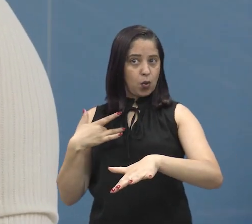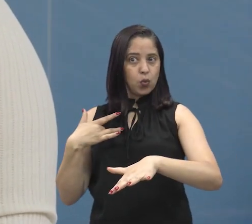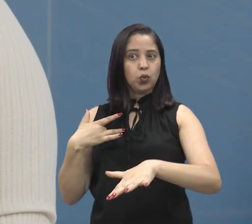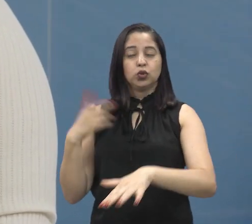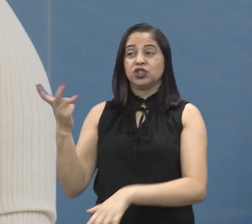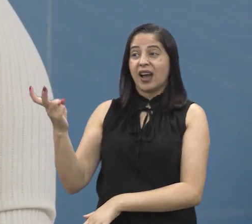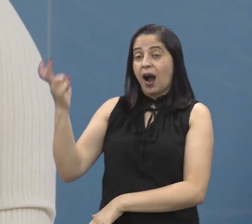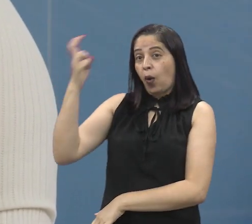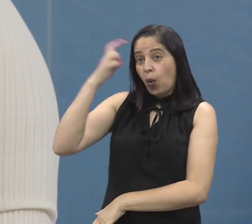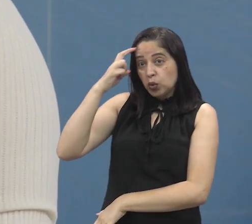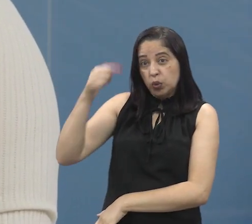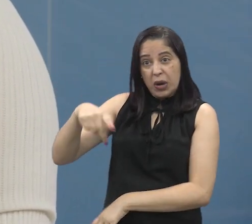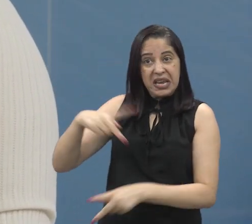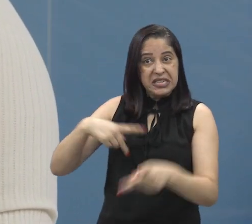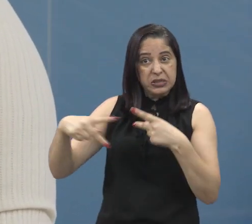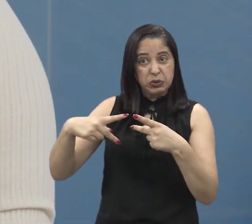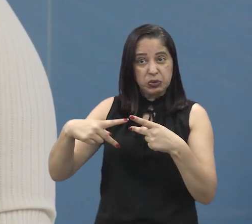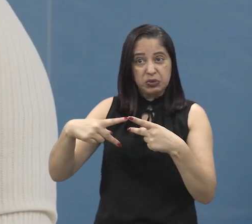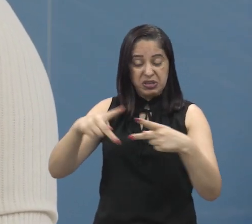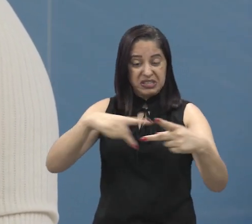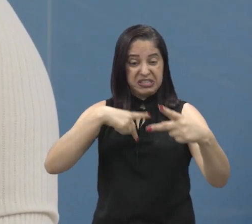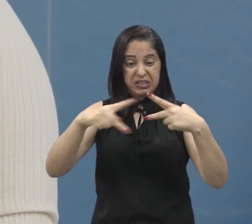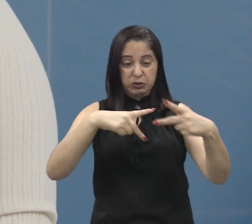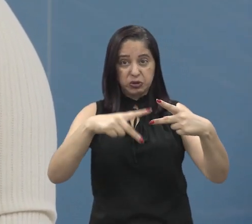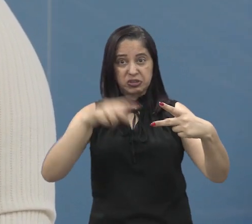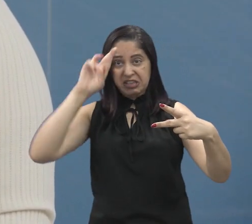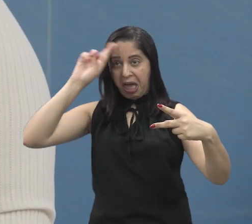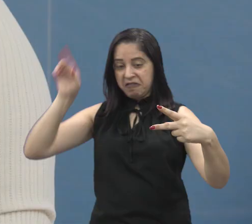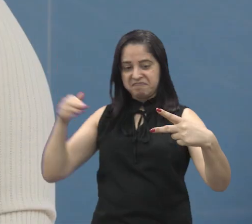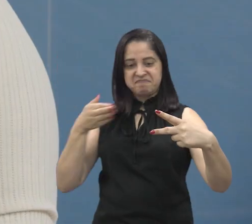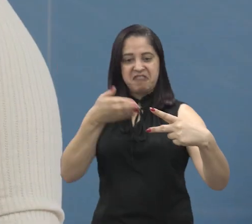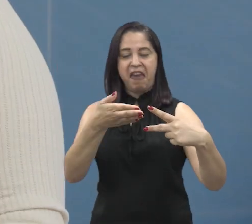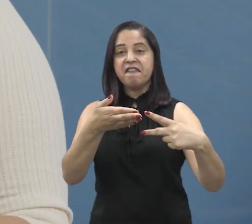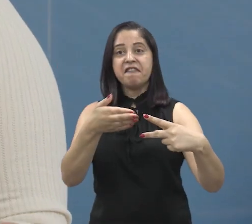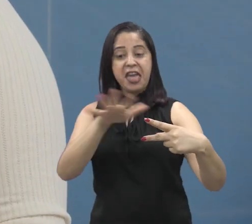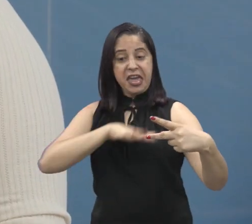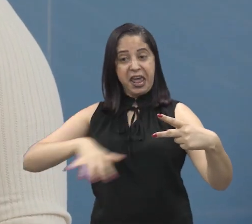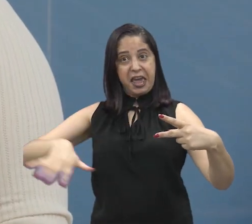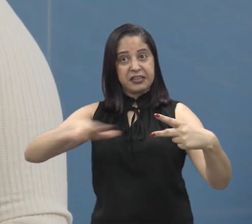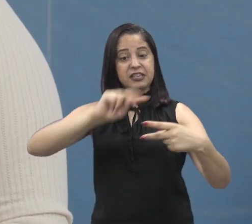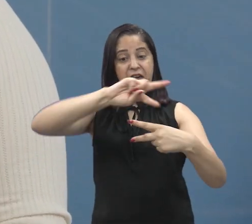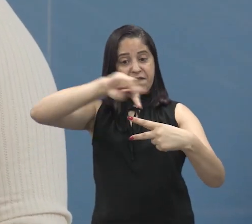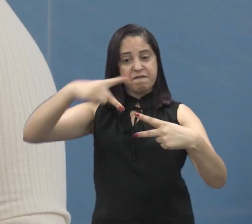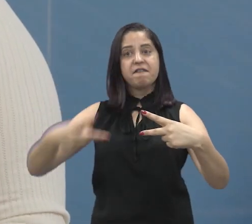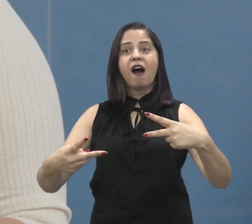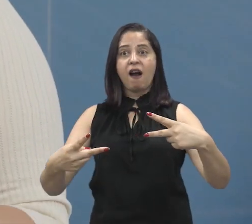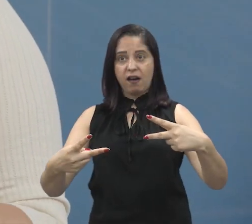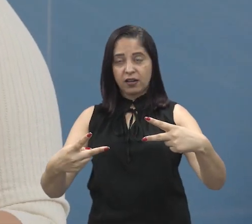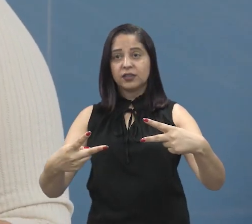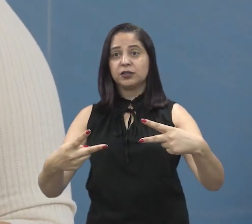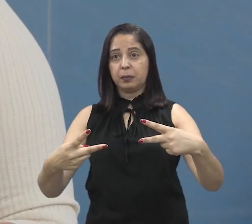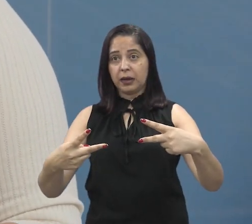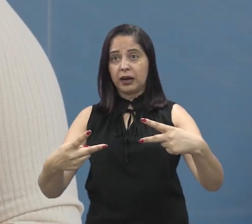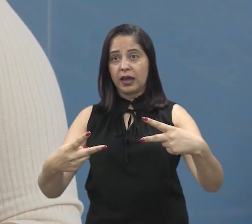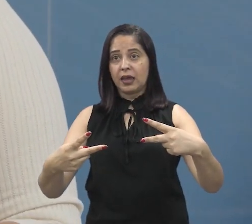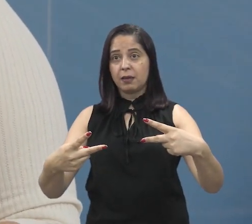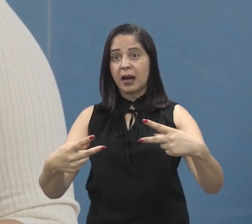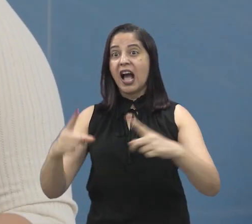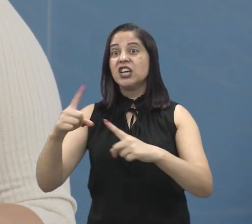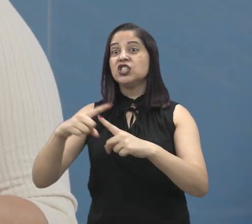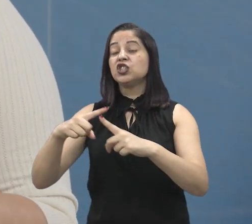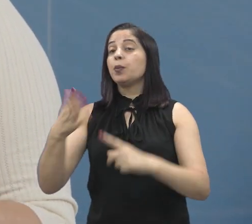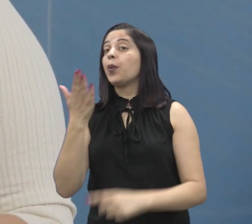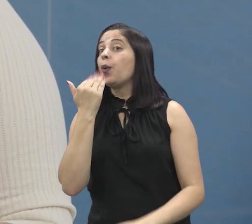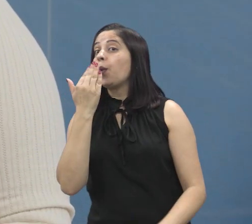também o turismo, além de outros tipos de turismo da cidade. O turismo de compras é muito forte, tem o turismo de